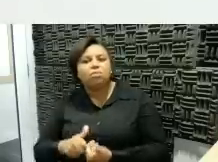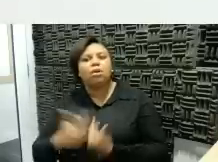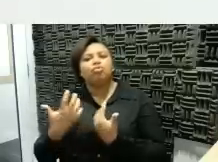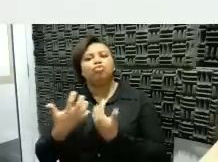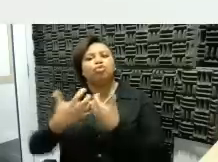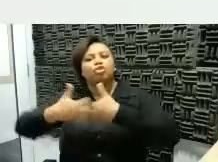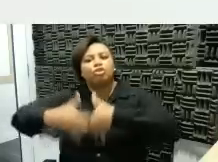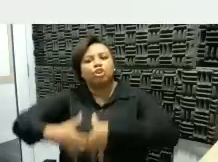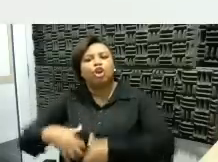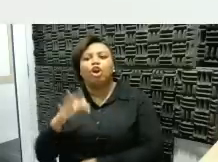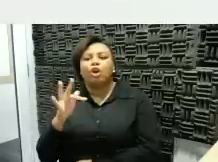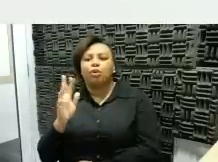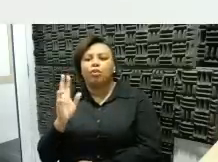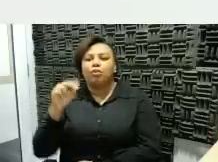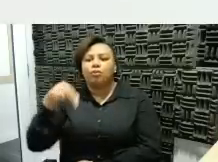funcionalidade